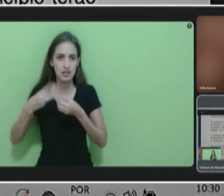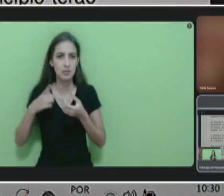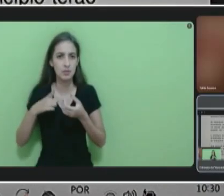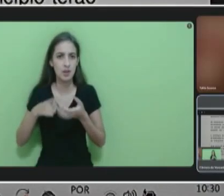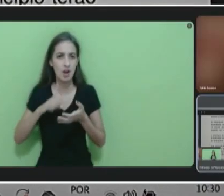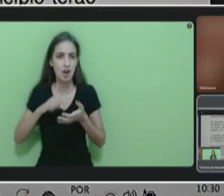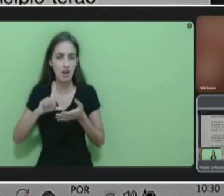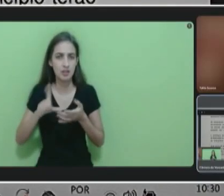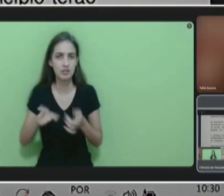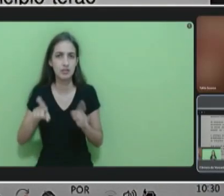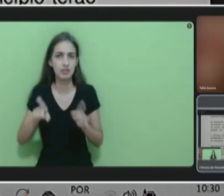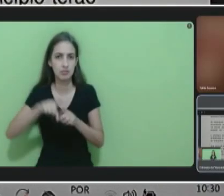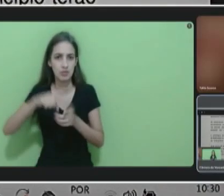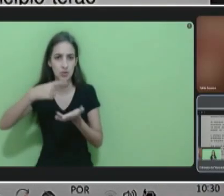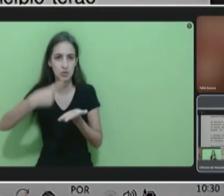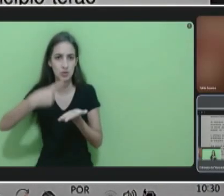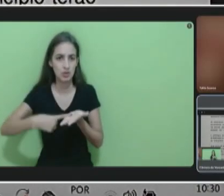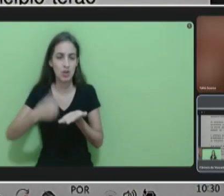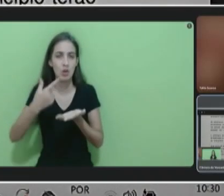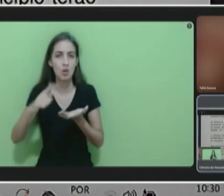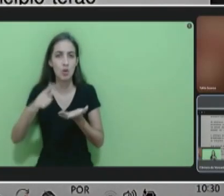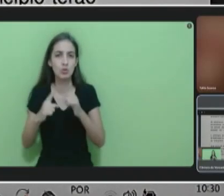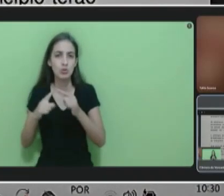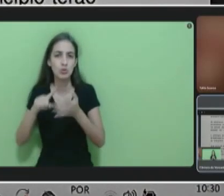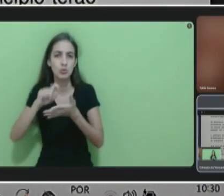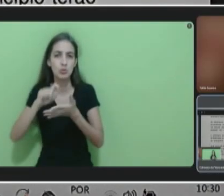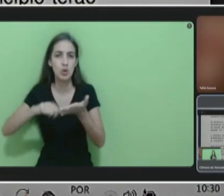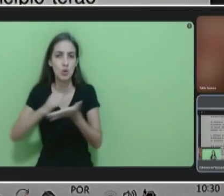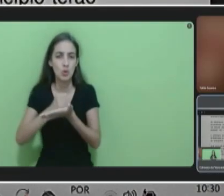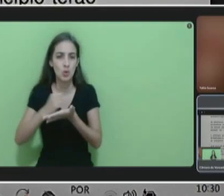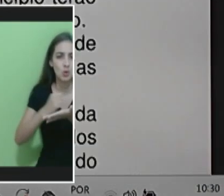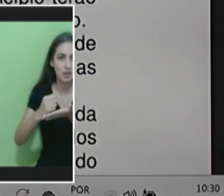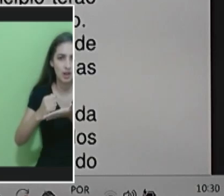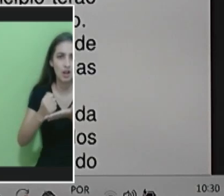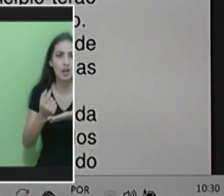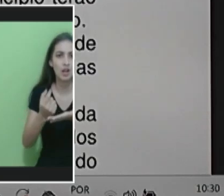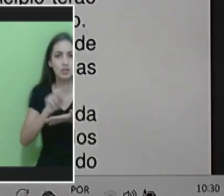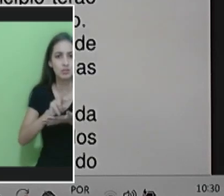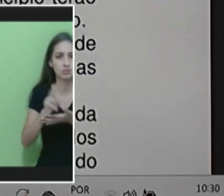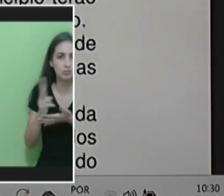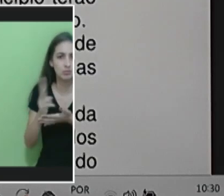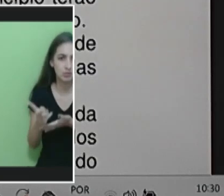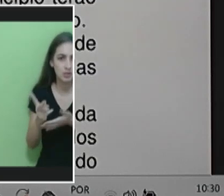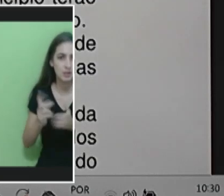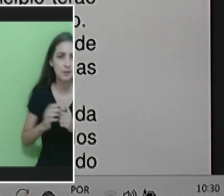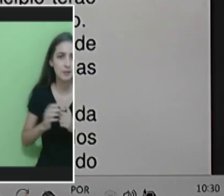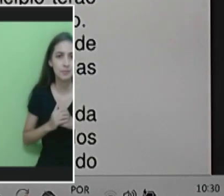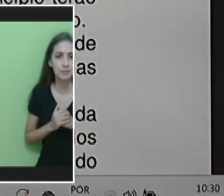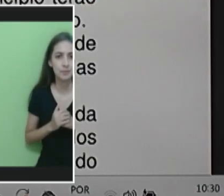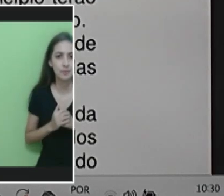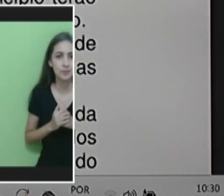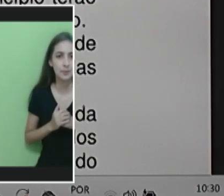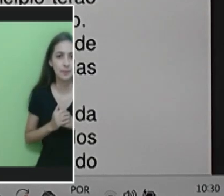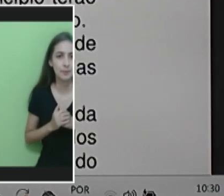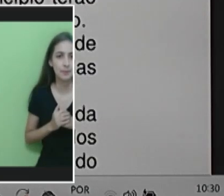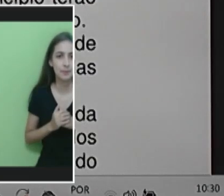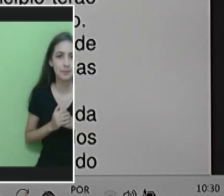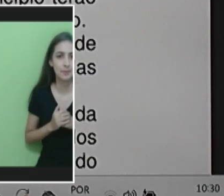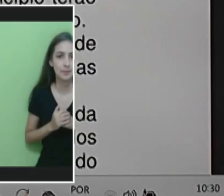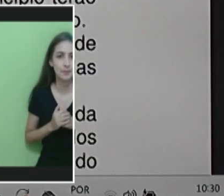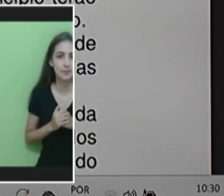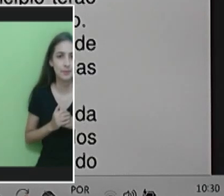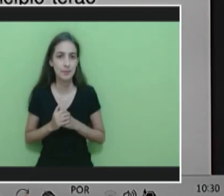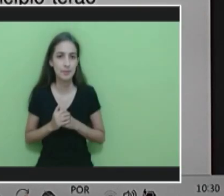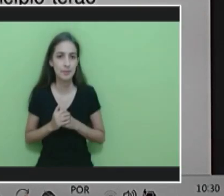acordos e outras formas de contrato e transferência efetuada por outras esferas de governo ou pelo setor